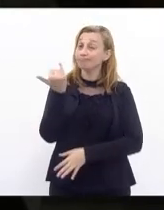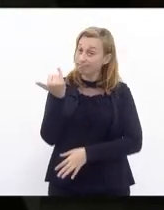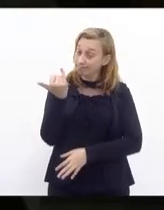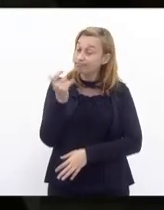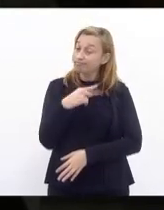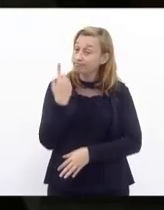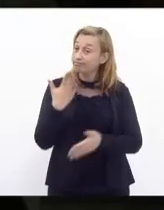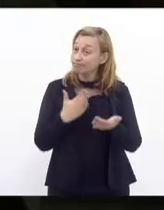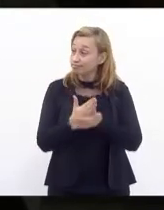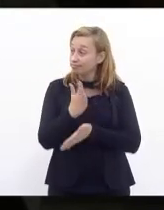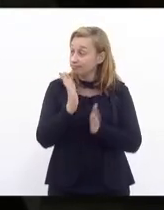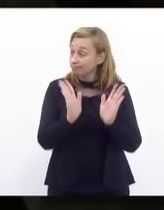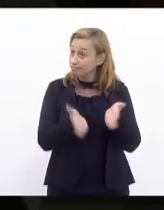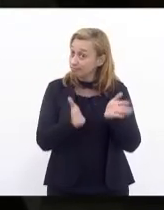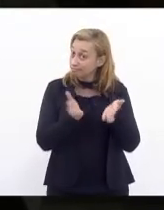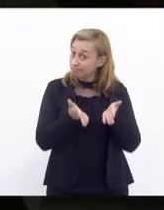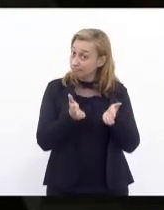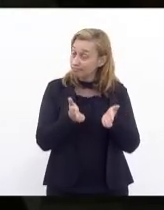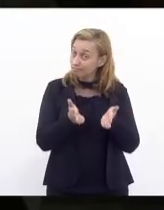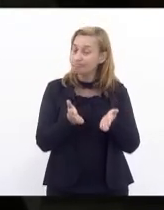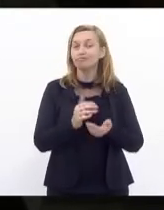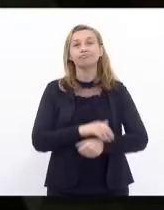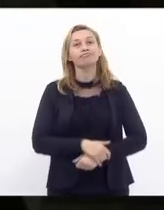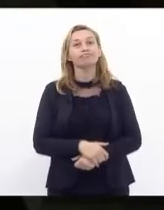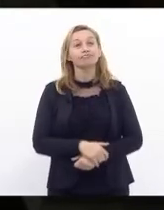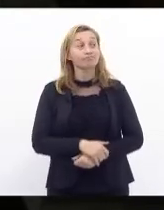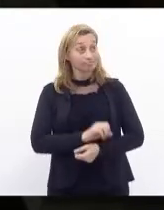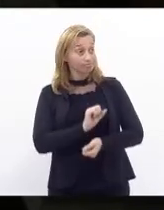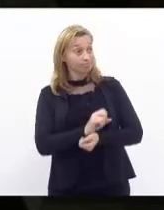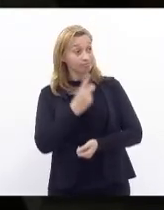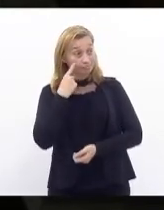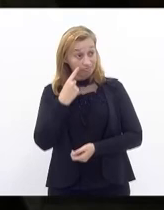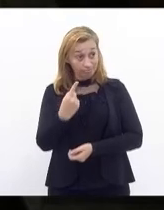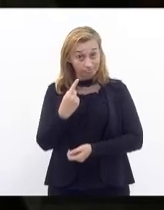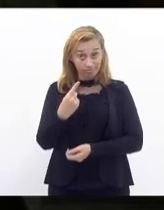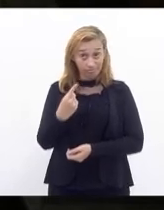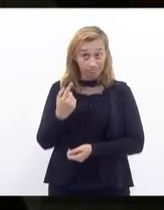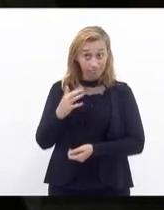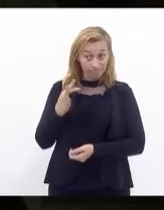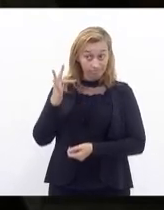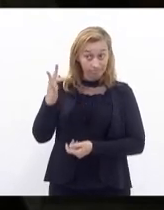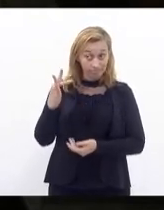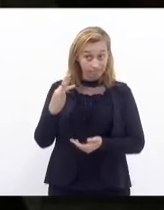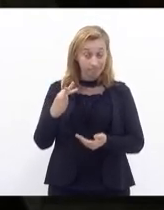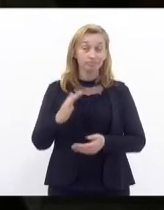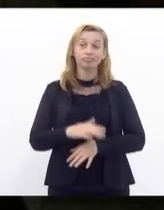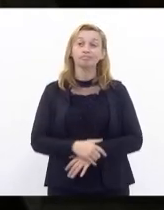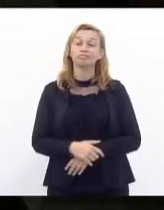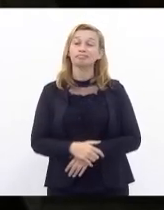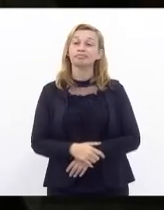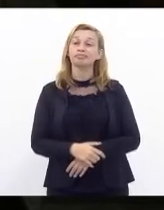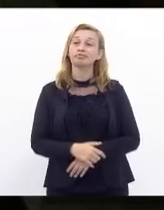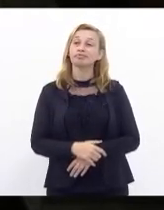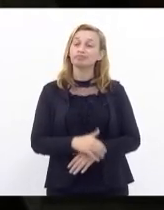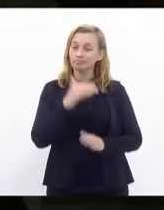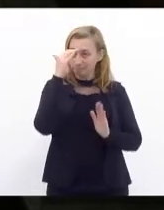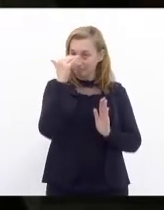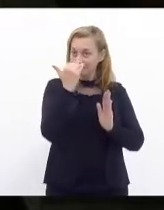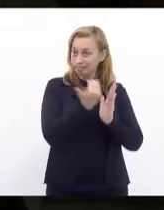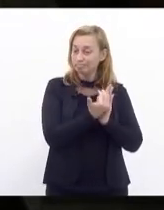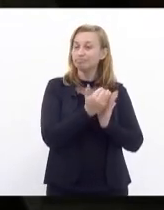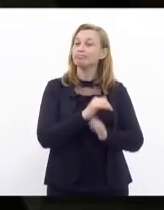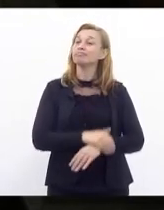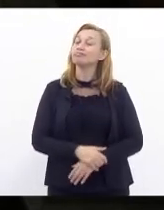nós aprovamos aqui hoje e esperamos vê-lo sancionado em breve e, sobretudo, concretizado e